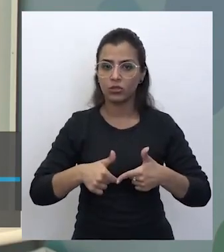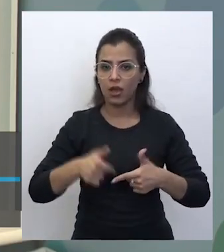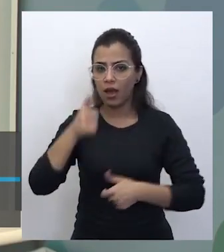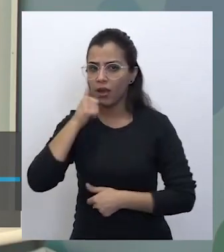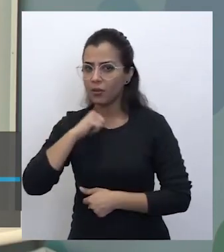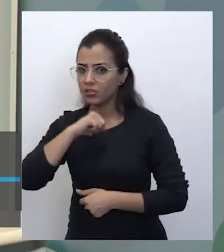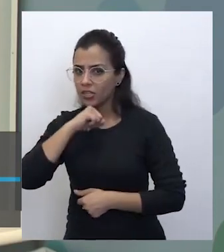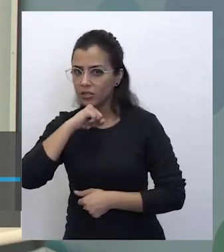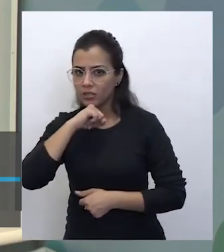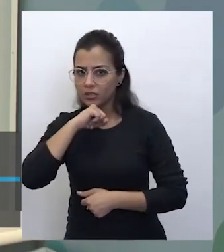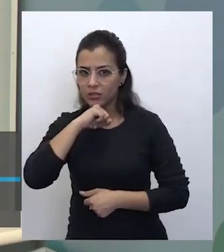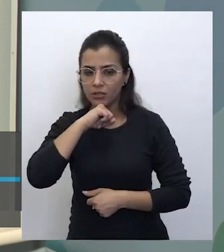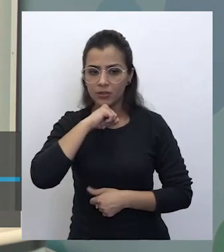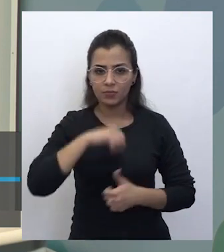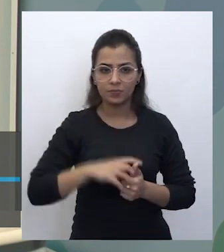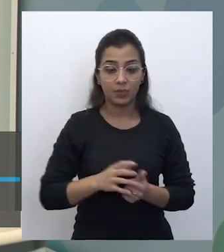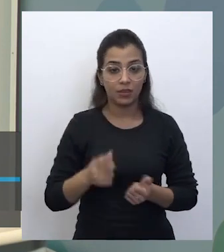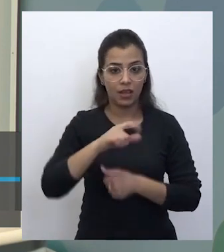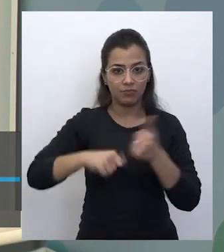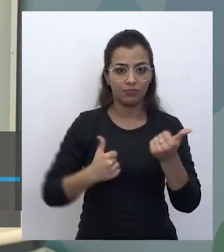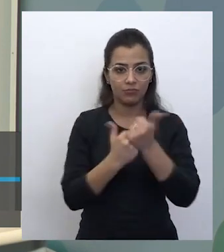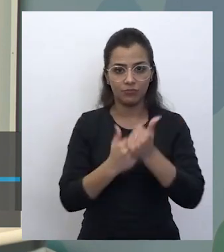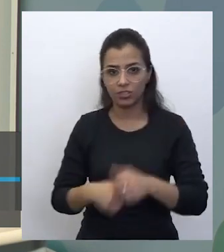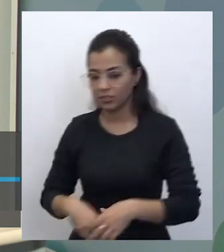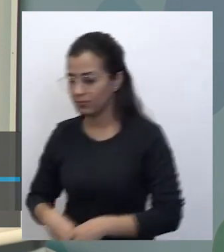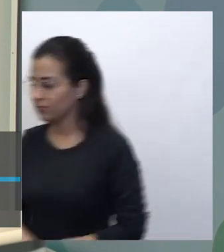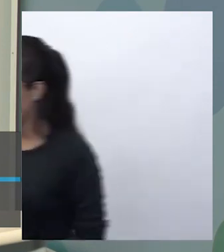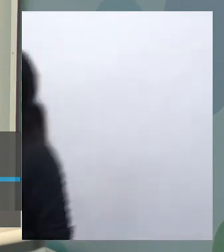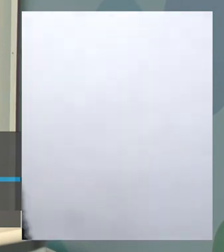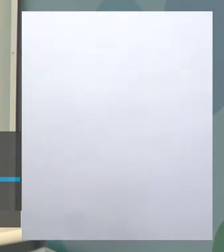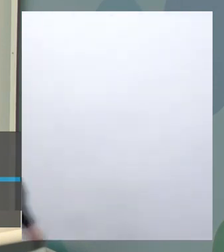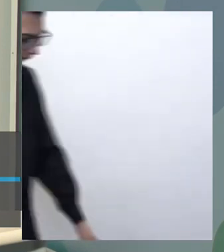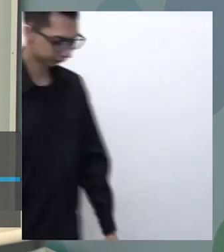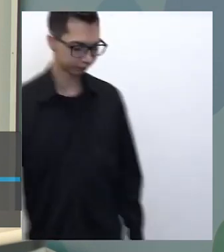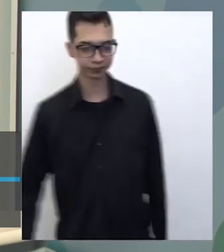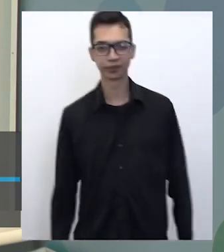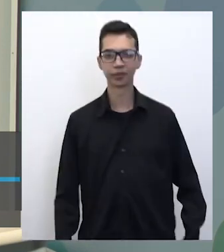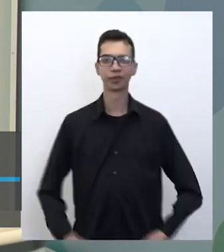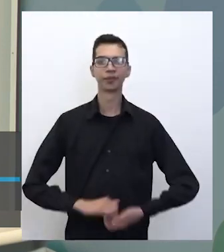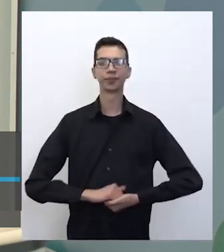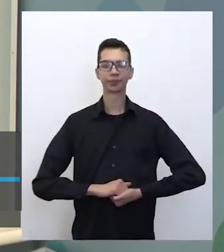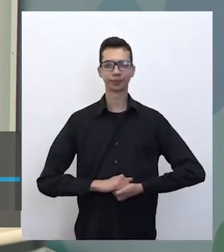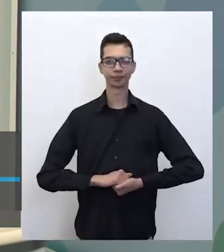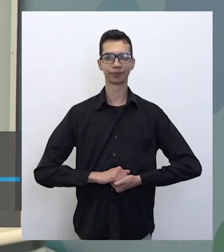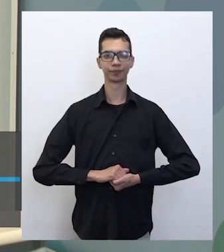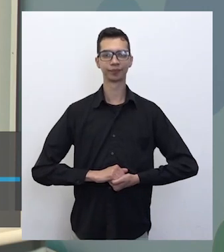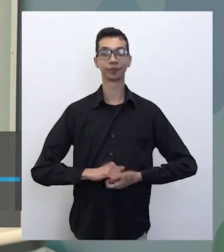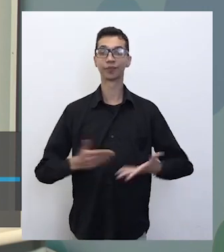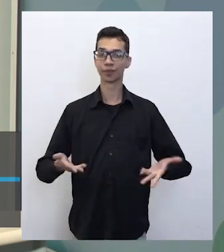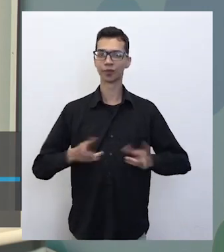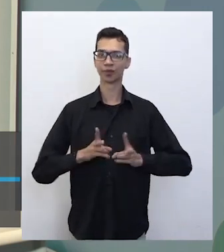mãe dele, conseguiu proclamar a independência desse território. Então, vamos